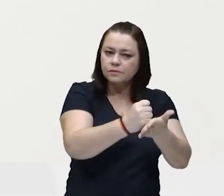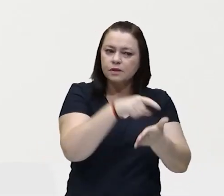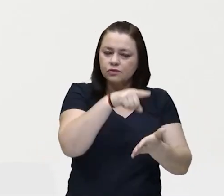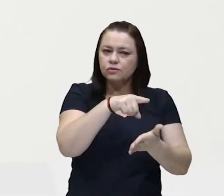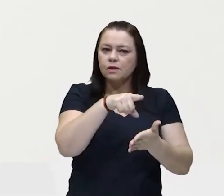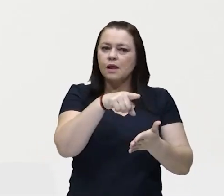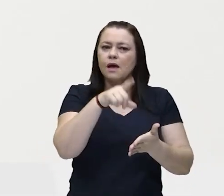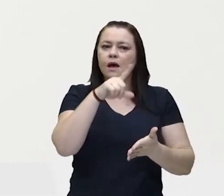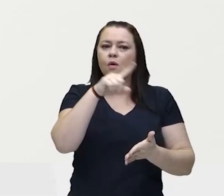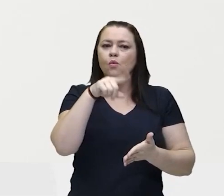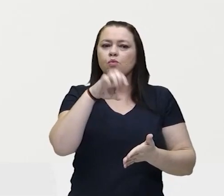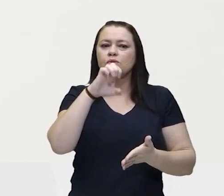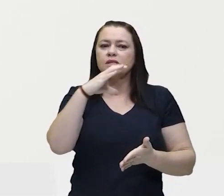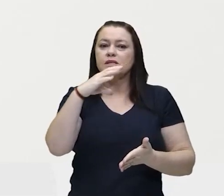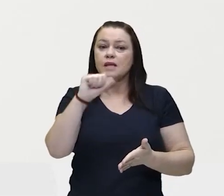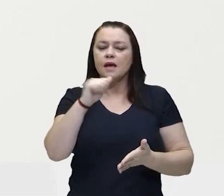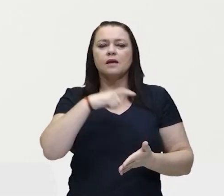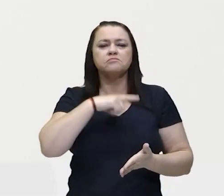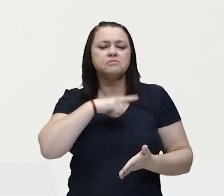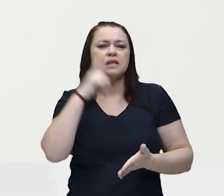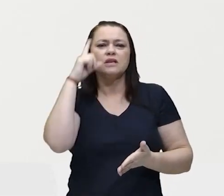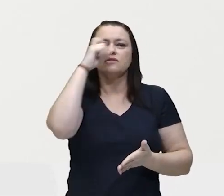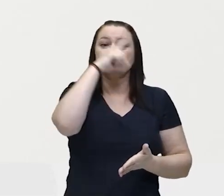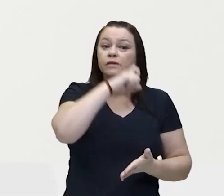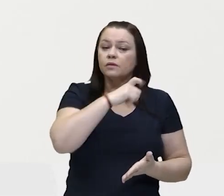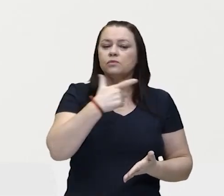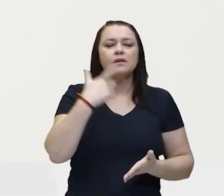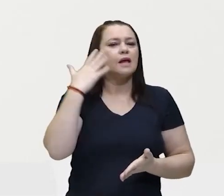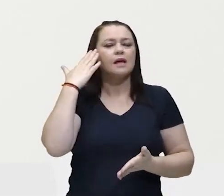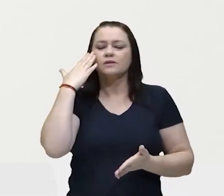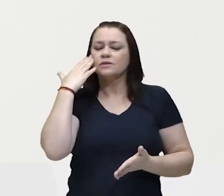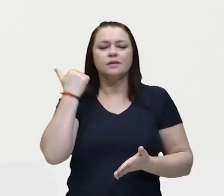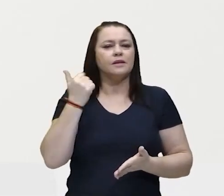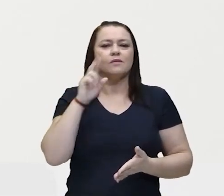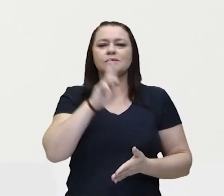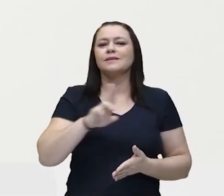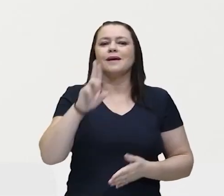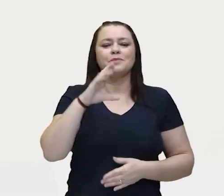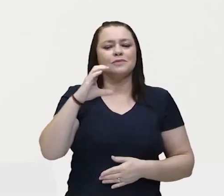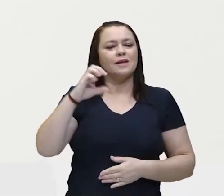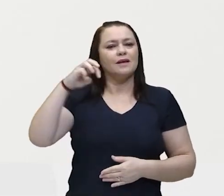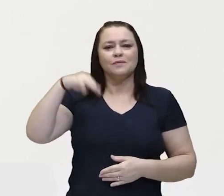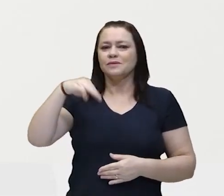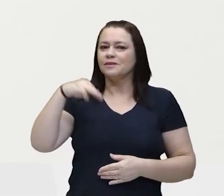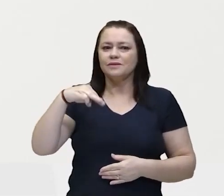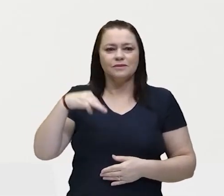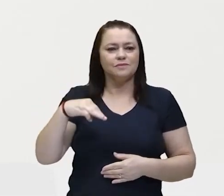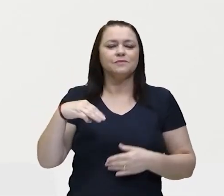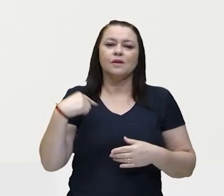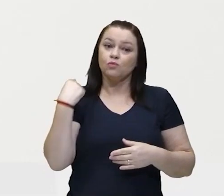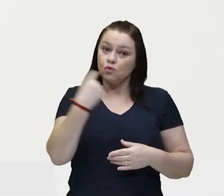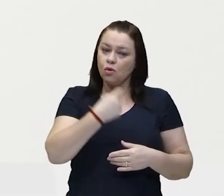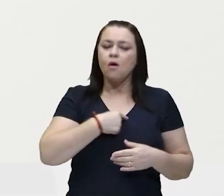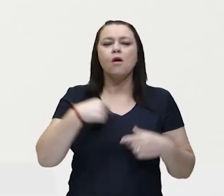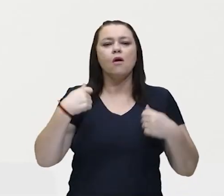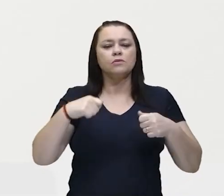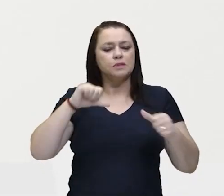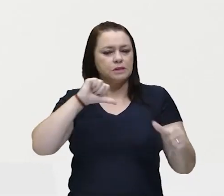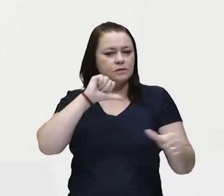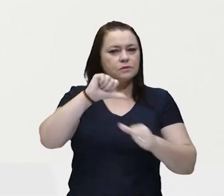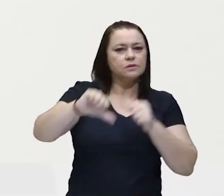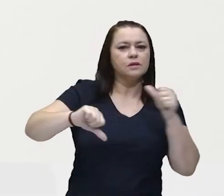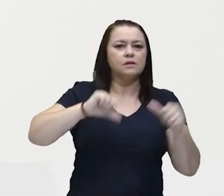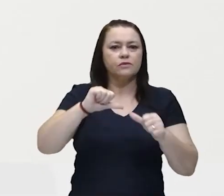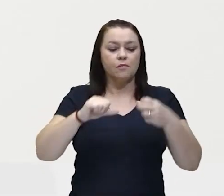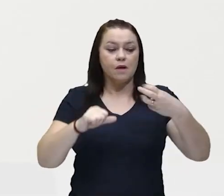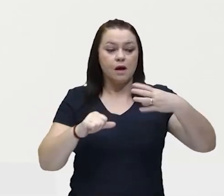Zeca está com problema, ele tem dificuldade em trabalhar com centímetro. Então nós vamos ter que fazer o quê? Transformar esses